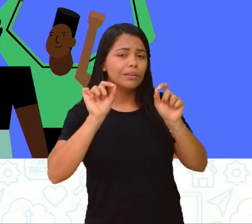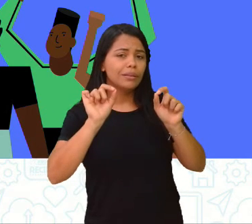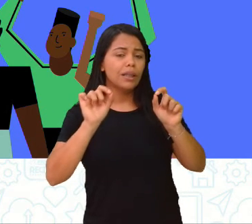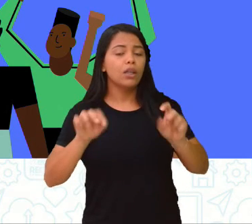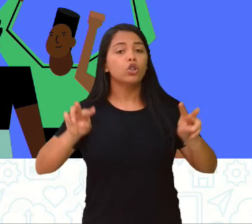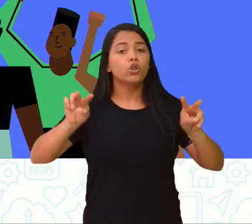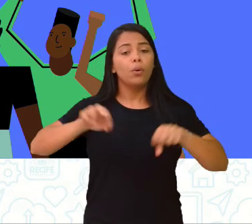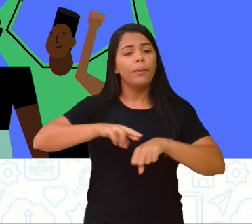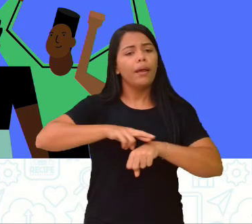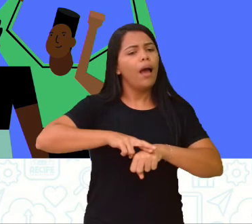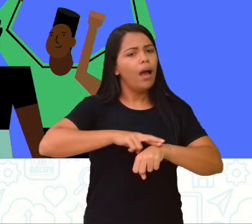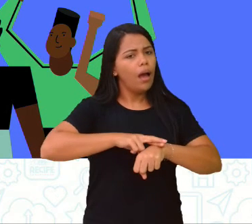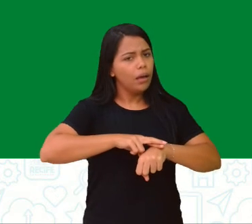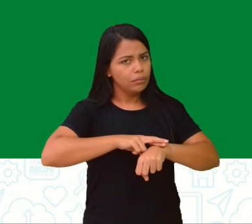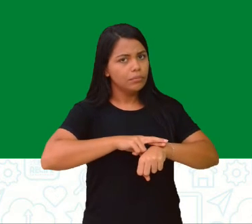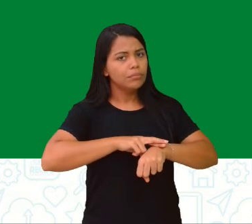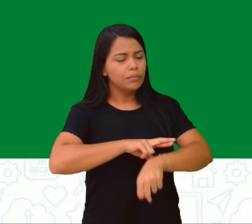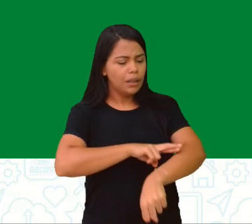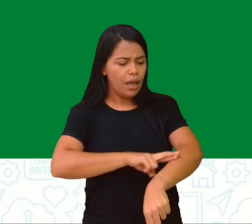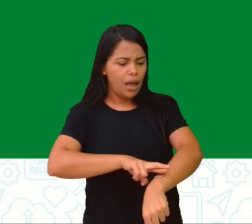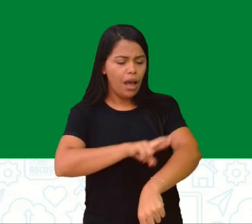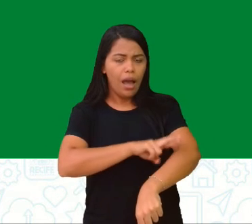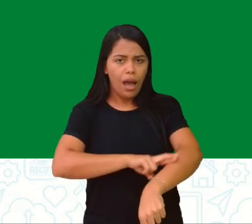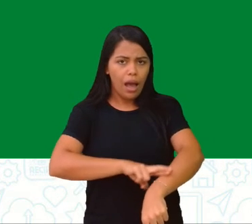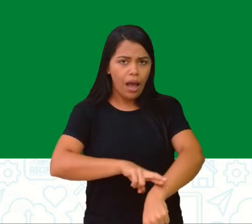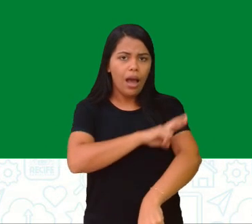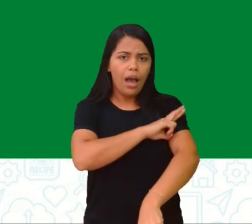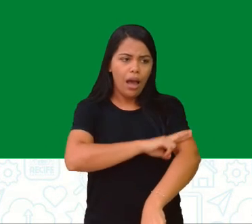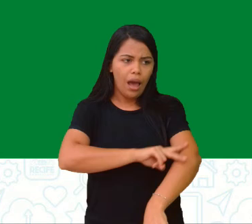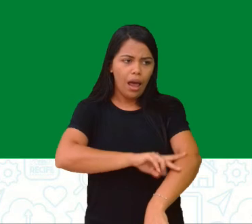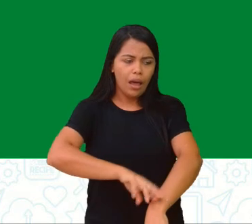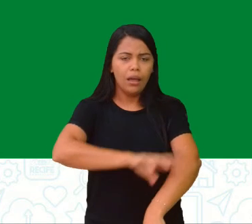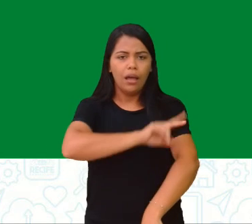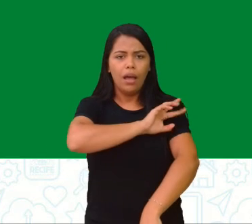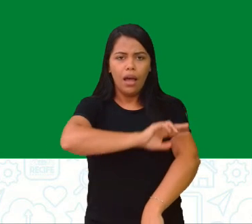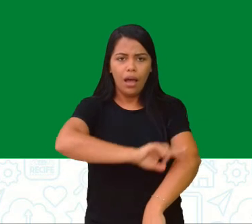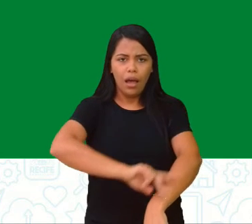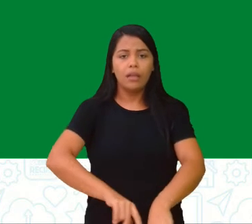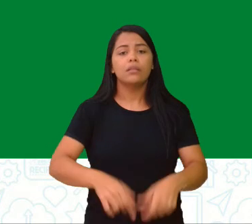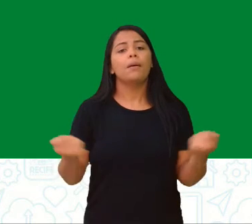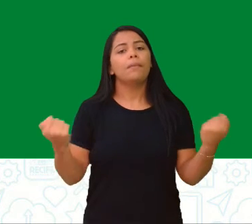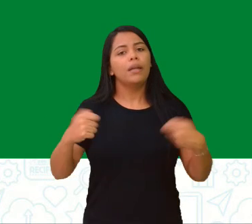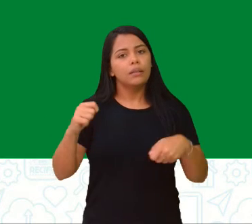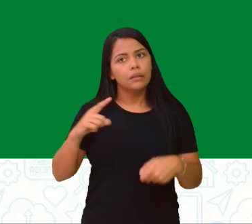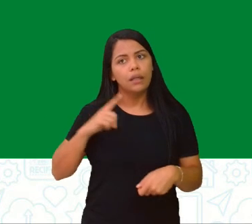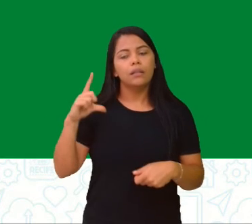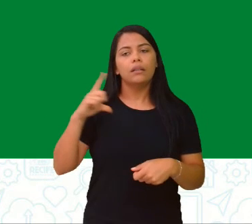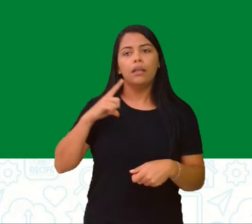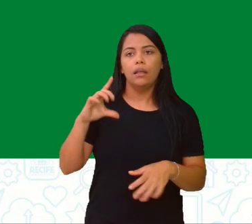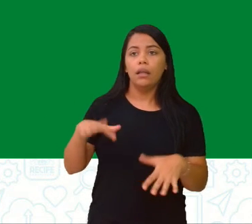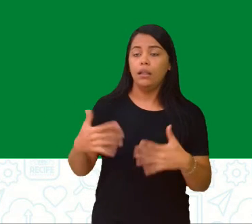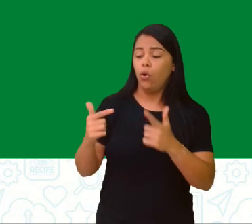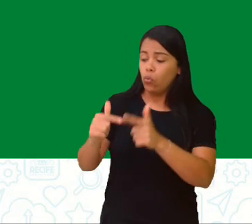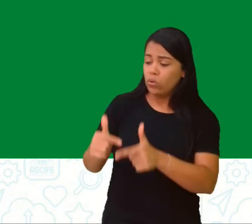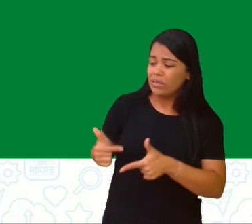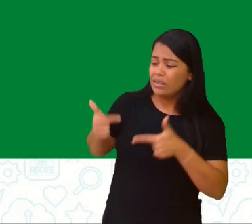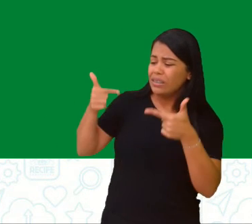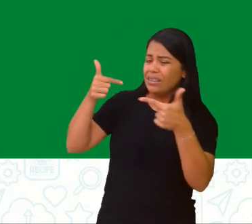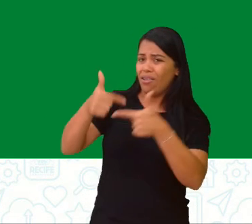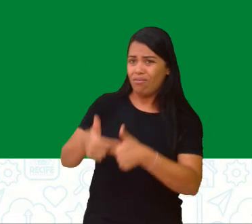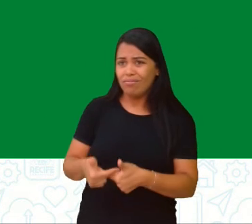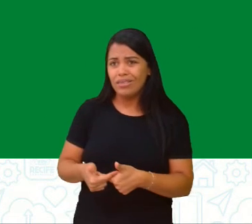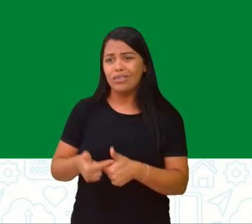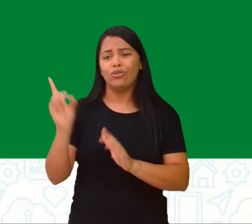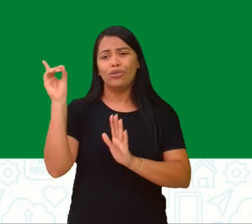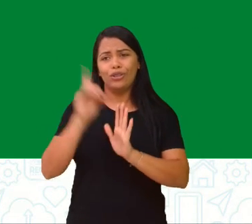à raça, né, gente? É importante que isso ocorra, tá? Os desafios dos direitos humanos no Brasil, né? Quais são?